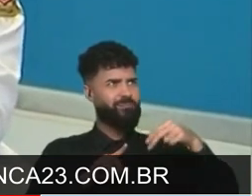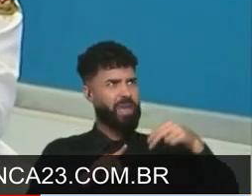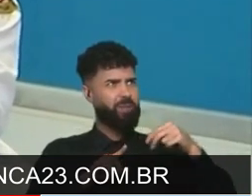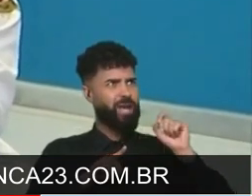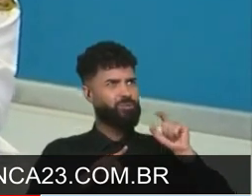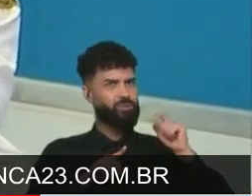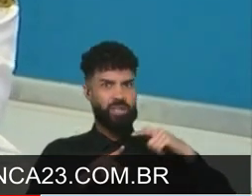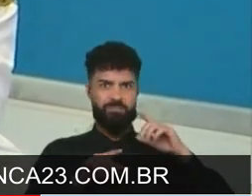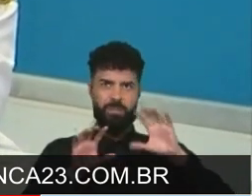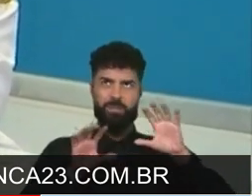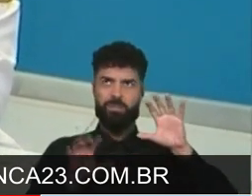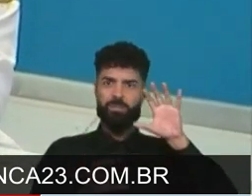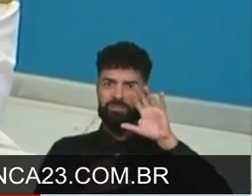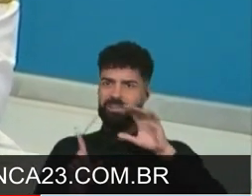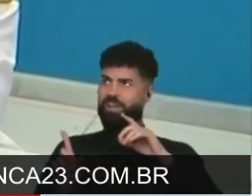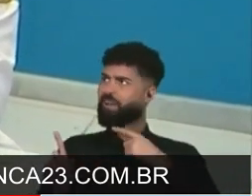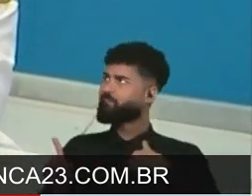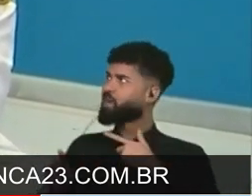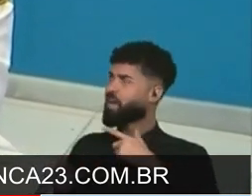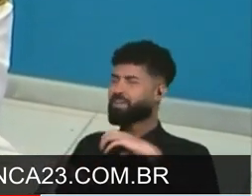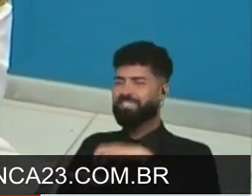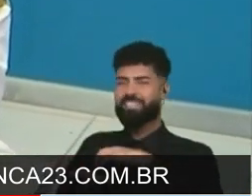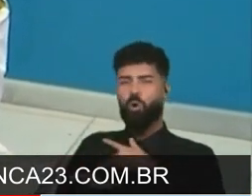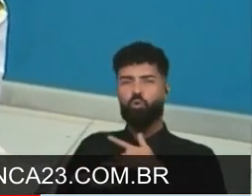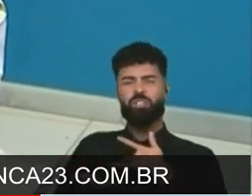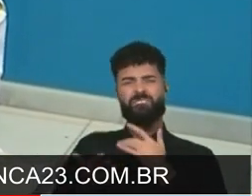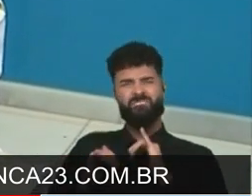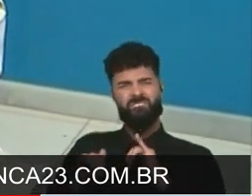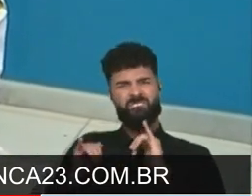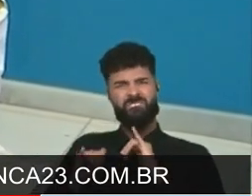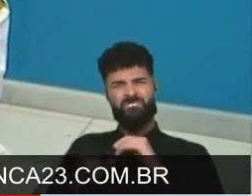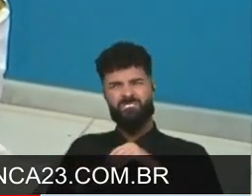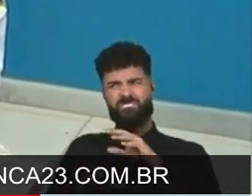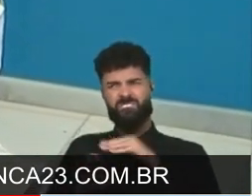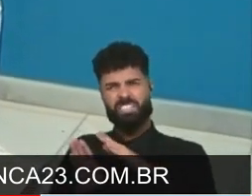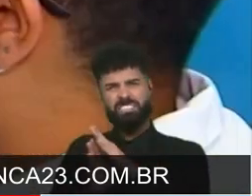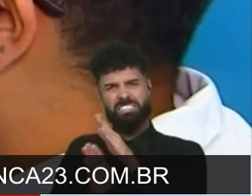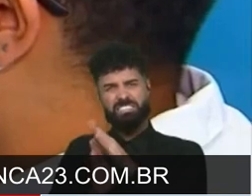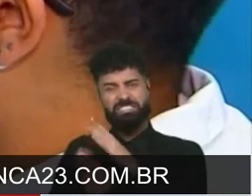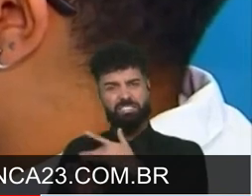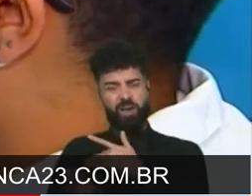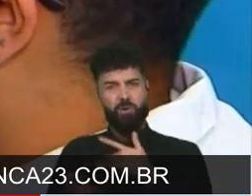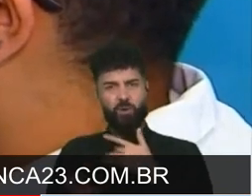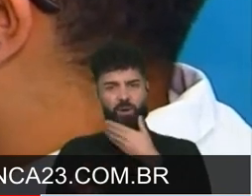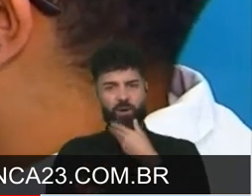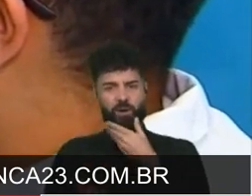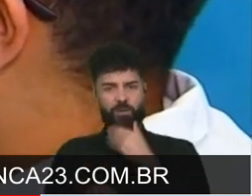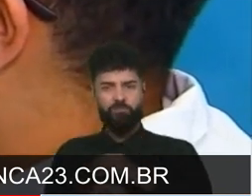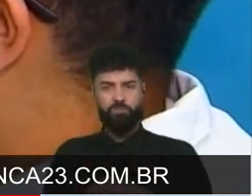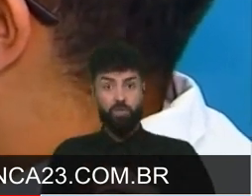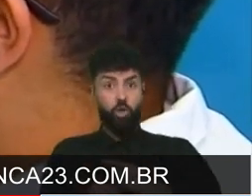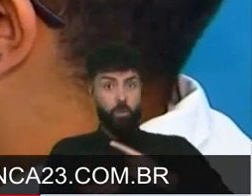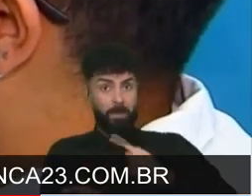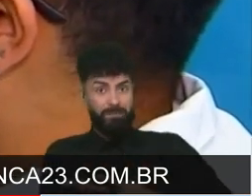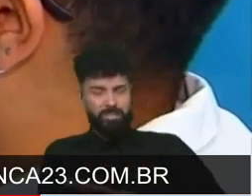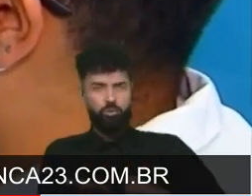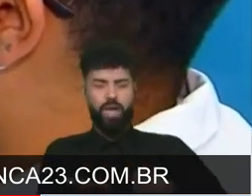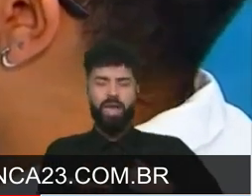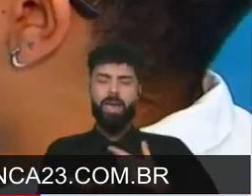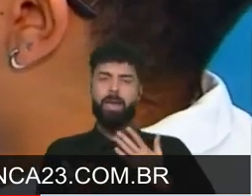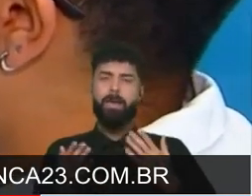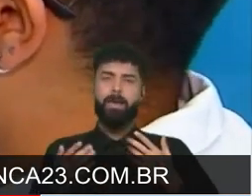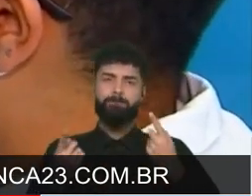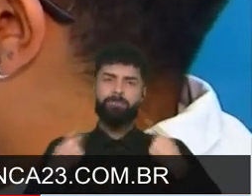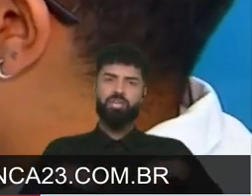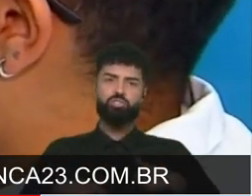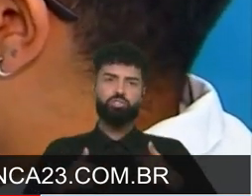saúde locais promovem ativamente a conscientização sobre a saúde masculina. Isso evidencia um compromisso sólido com o bem-estar dos